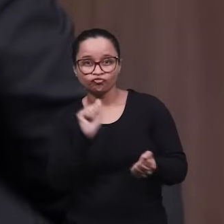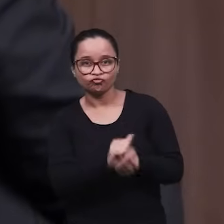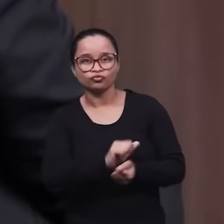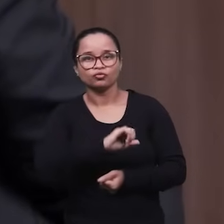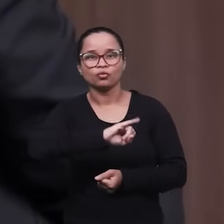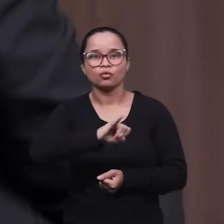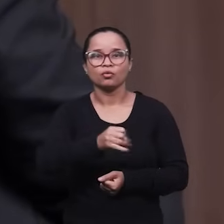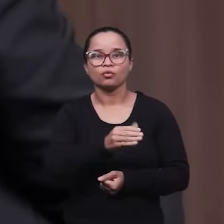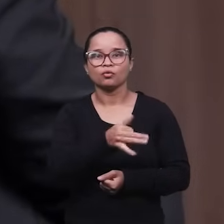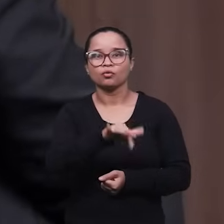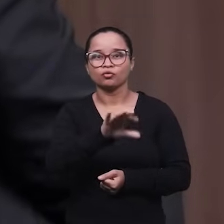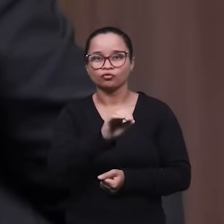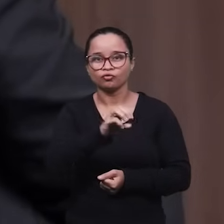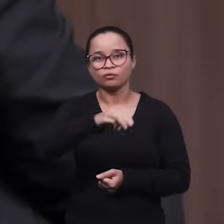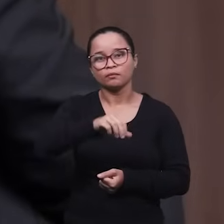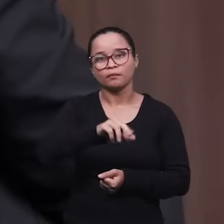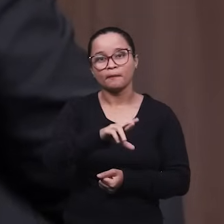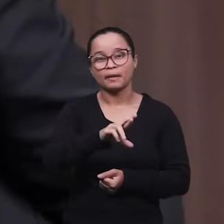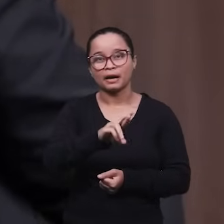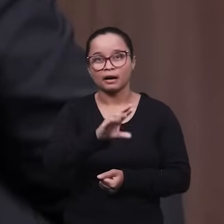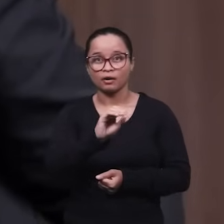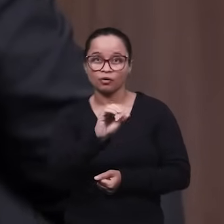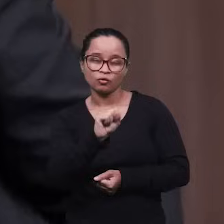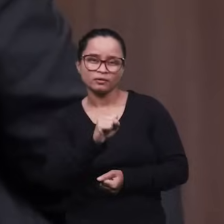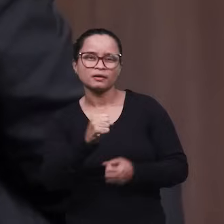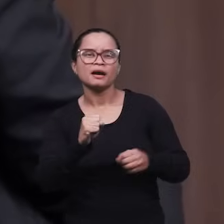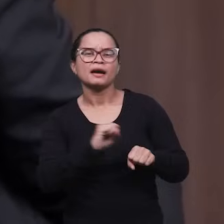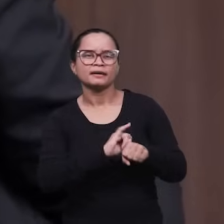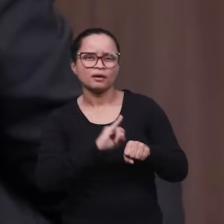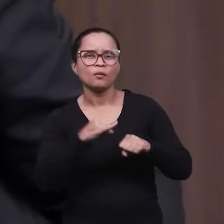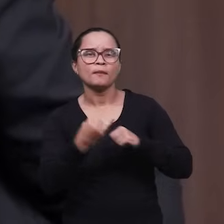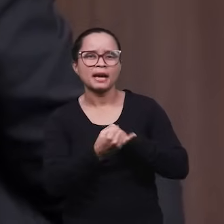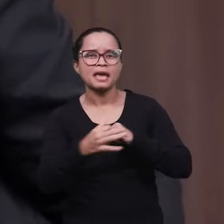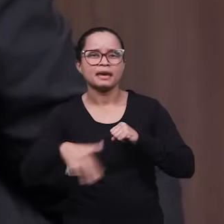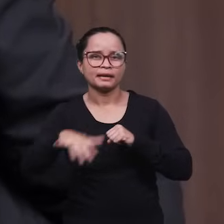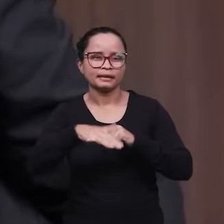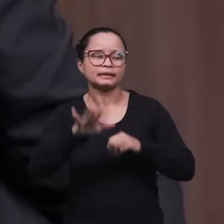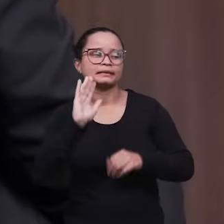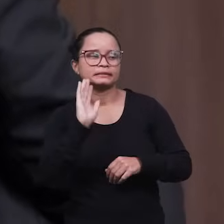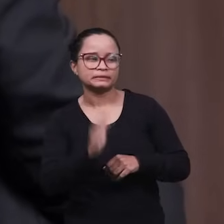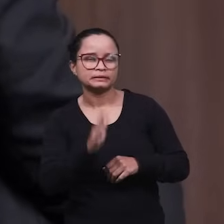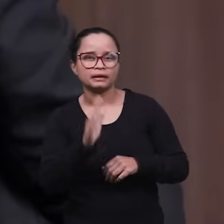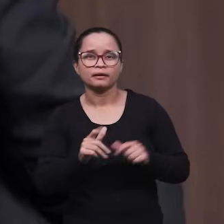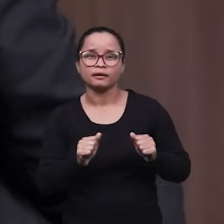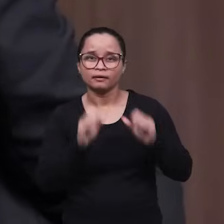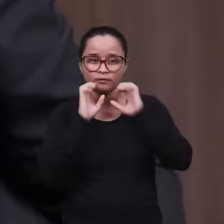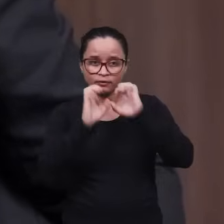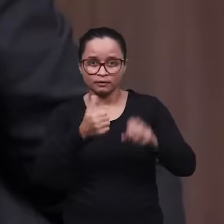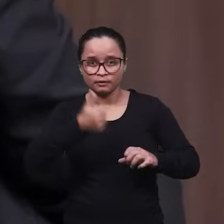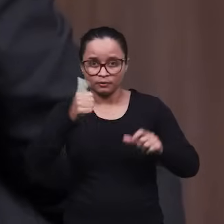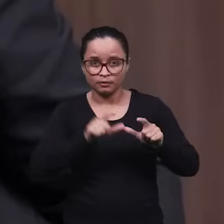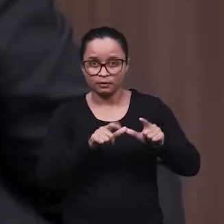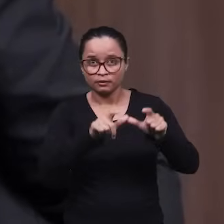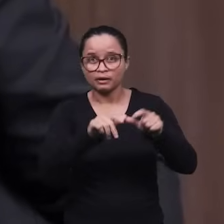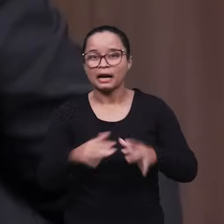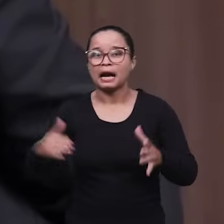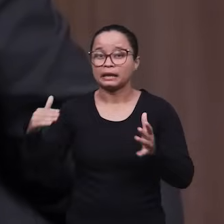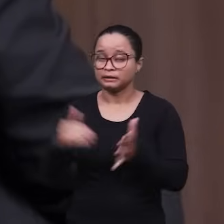partem para uma ilha chamada Chipre, que já havia sido evangelizada na primeira viagem. Até que, de